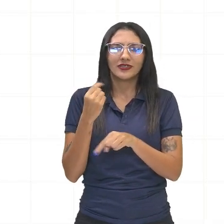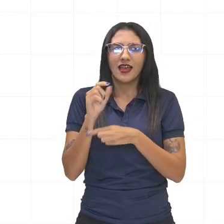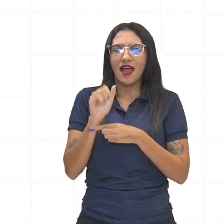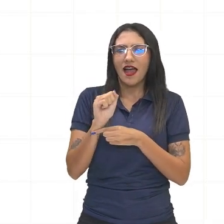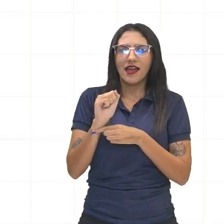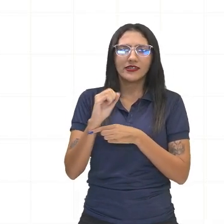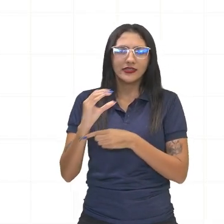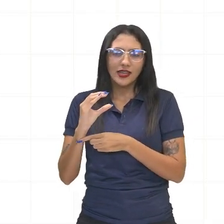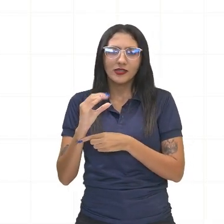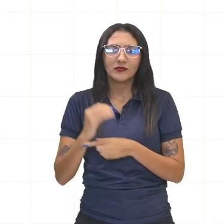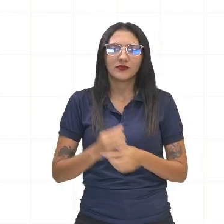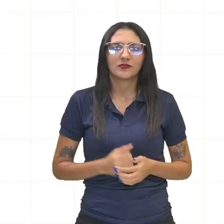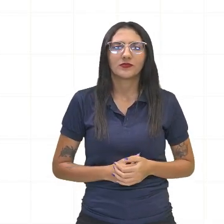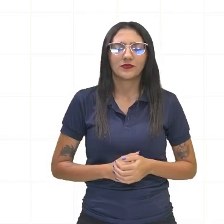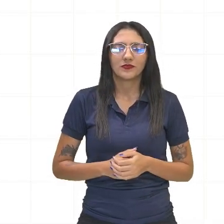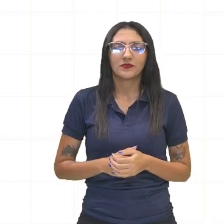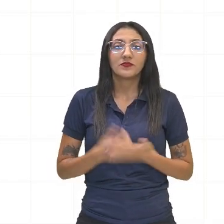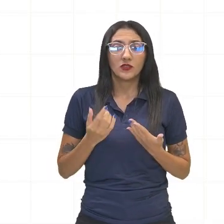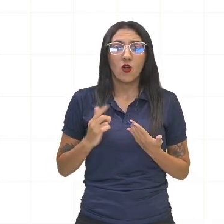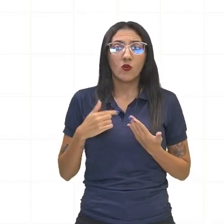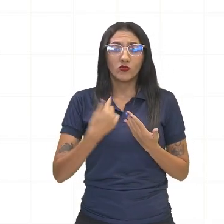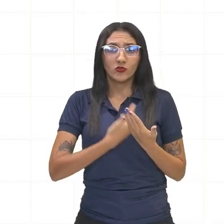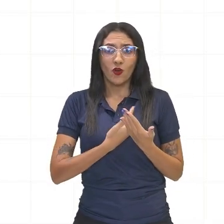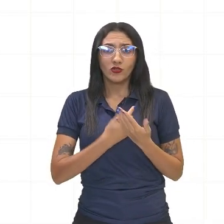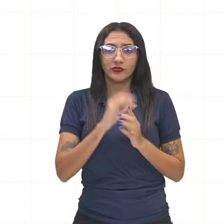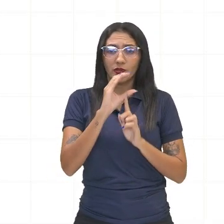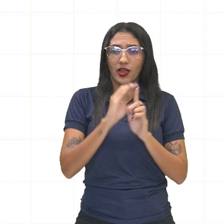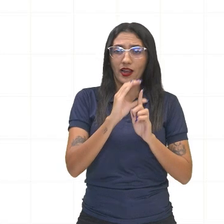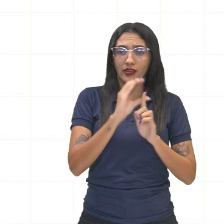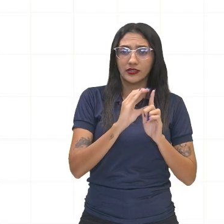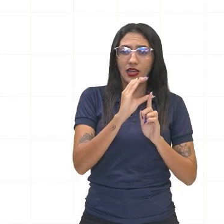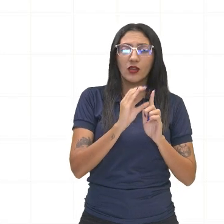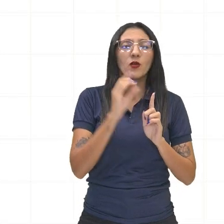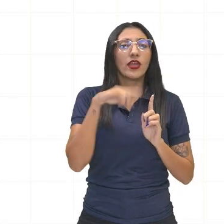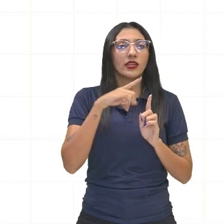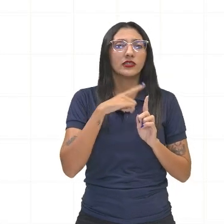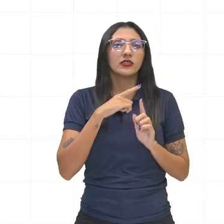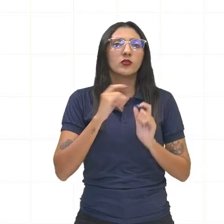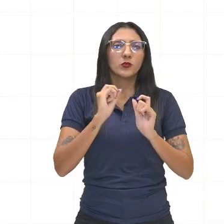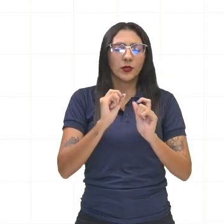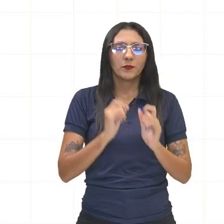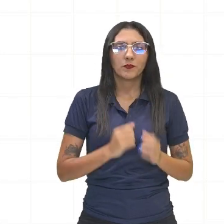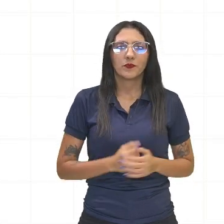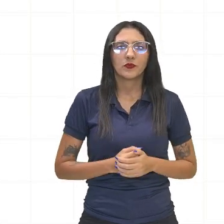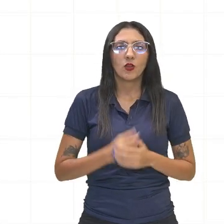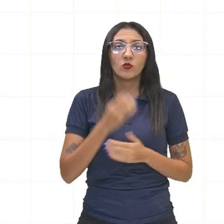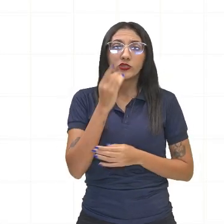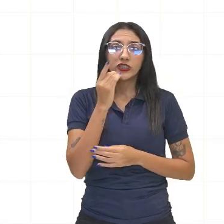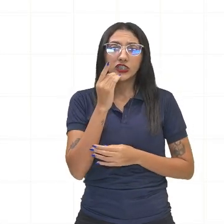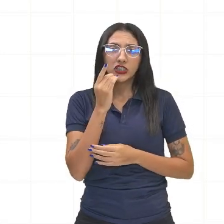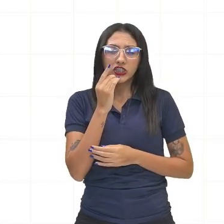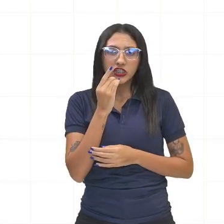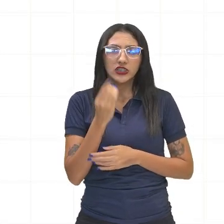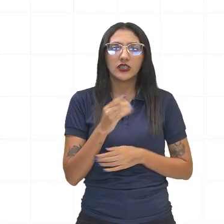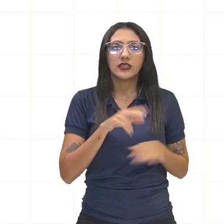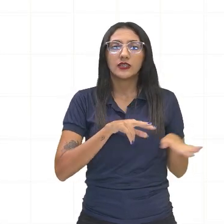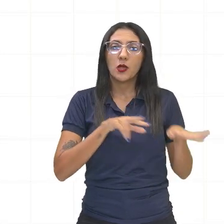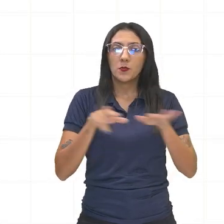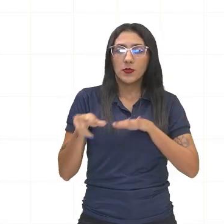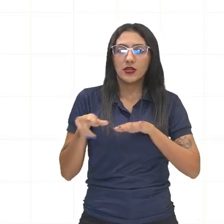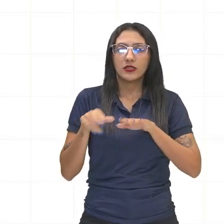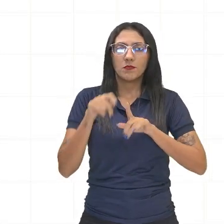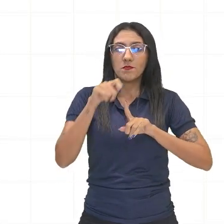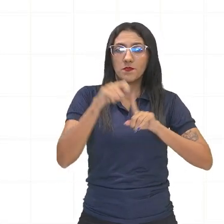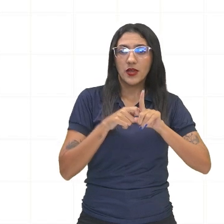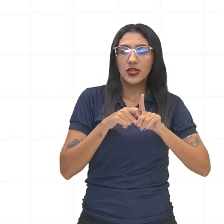né? O nosso calendário, então, ele divide, não é mesmo? O dia em semana,